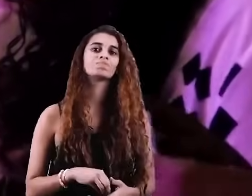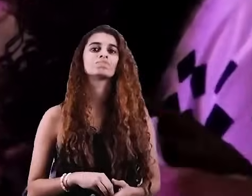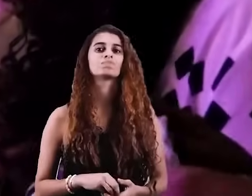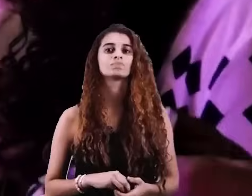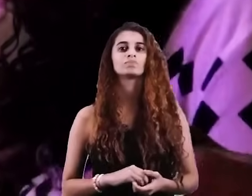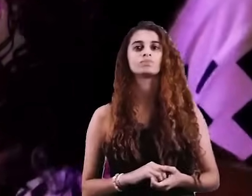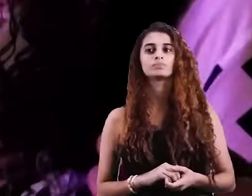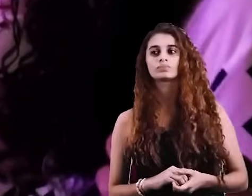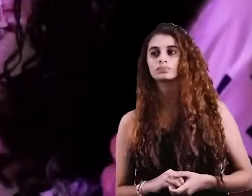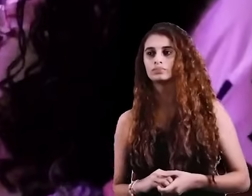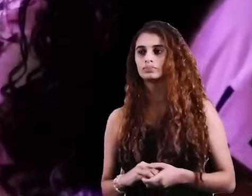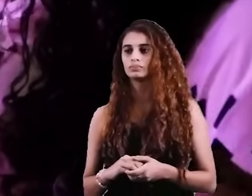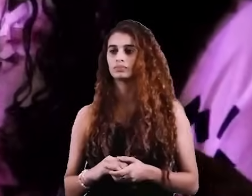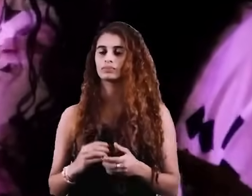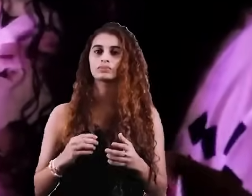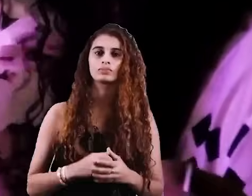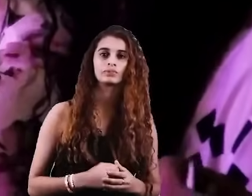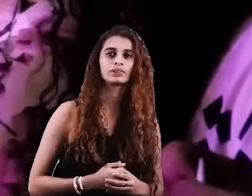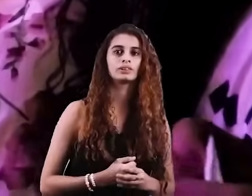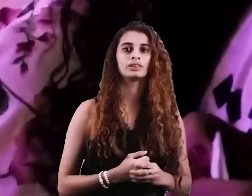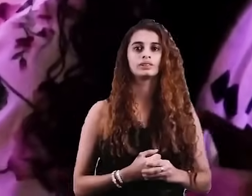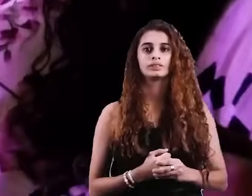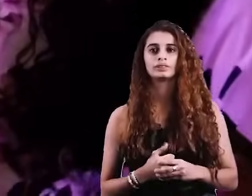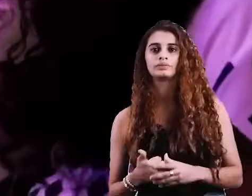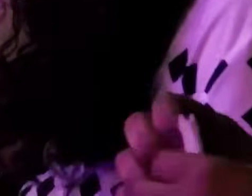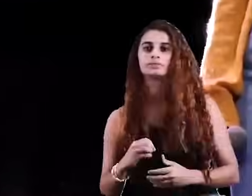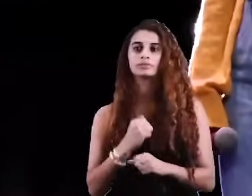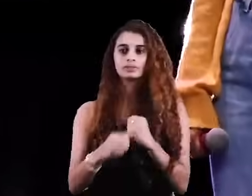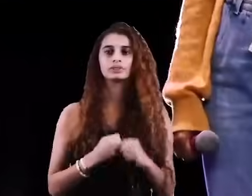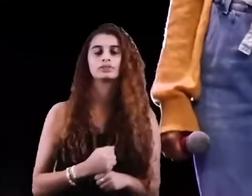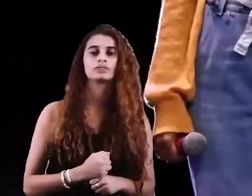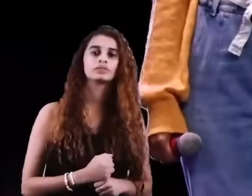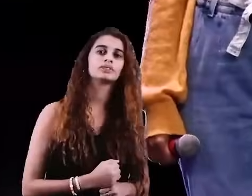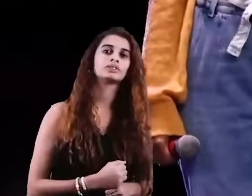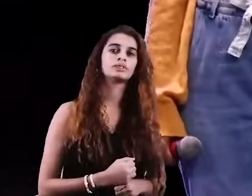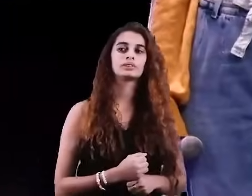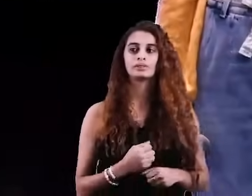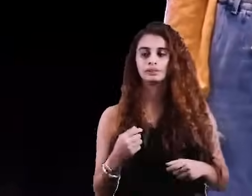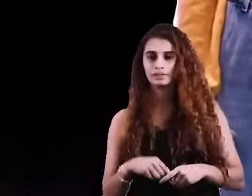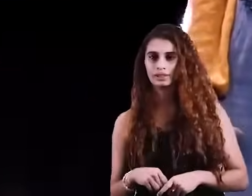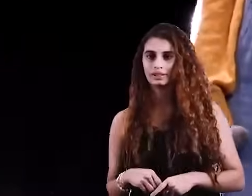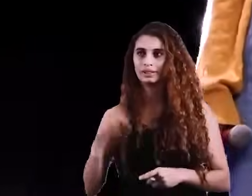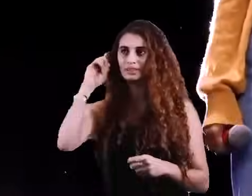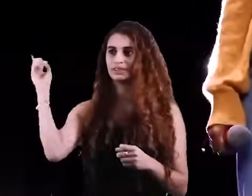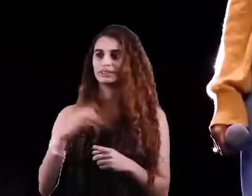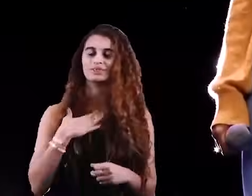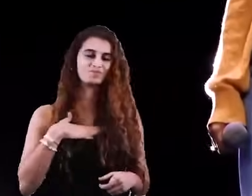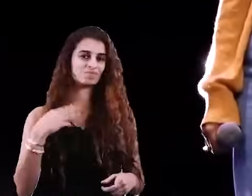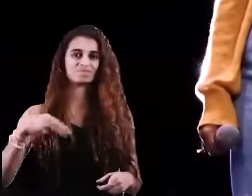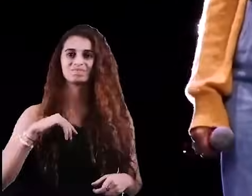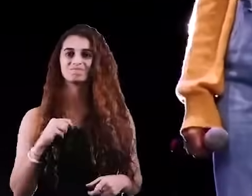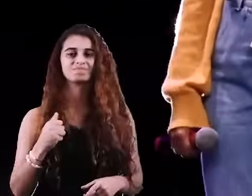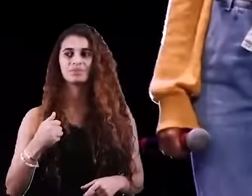E se você ficar 10 anos, 15 anos pra entrar num lugar desse, você vai dizer: não dá mais não, acho que Deus não gosta de Maranguabinho não. Você vai